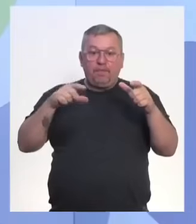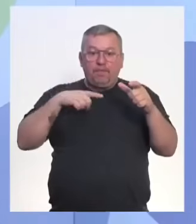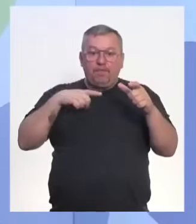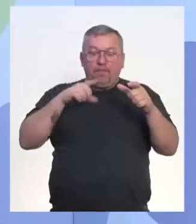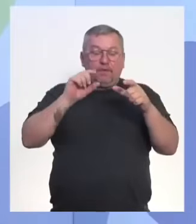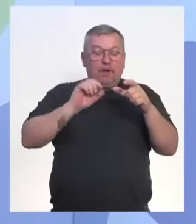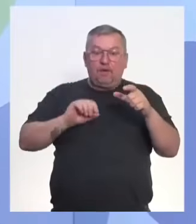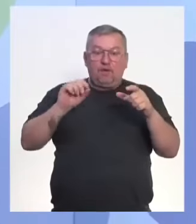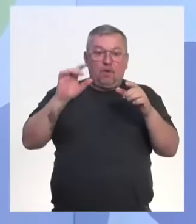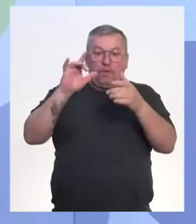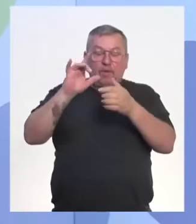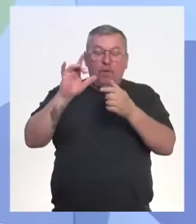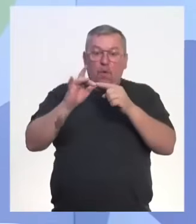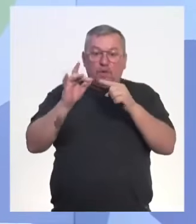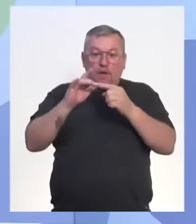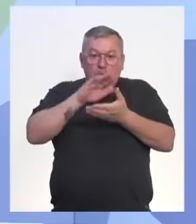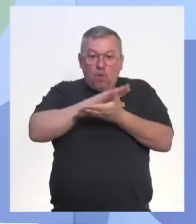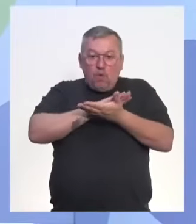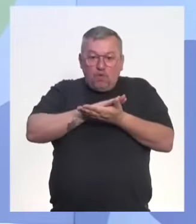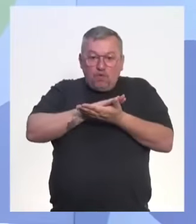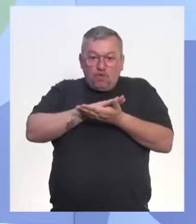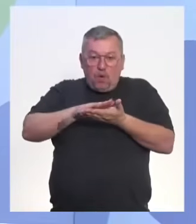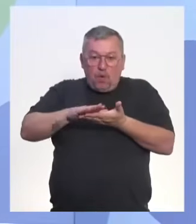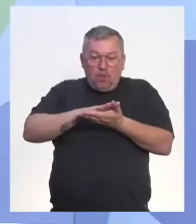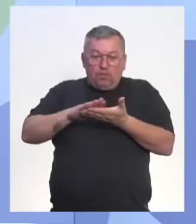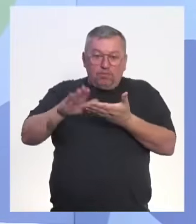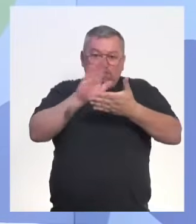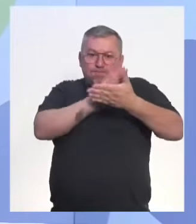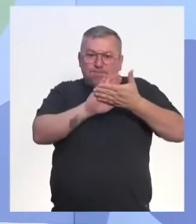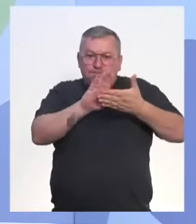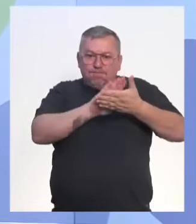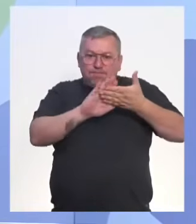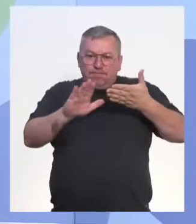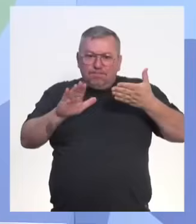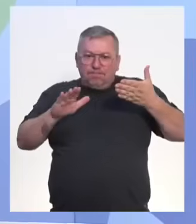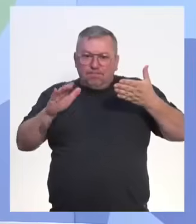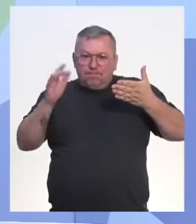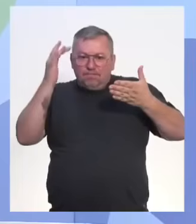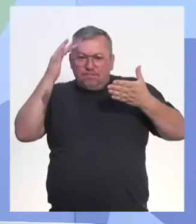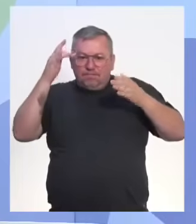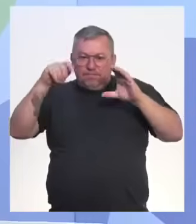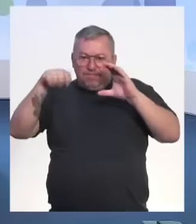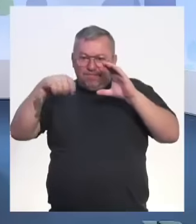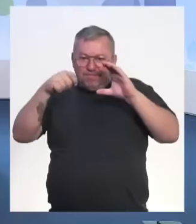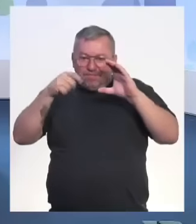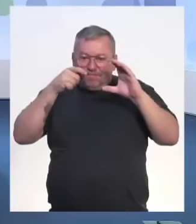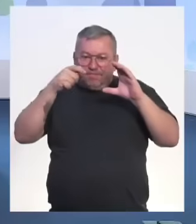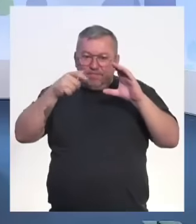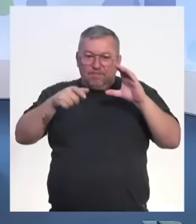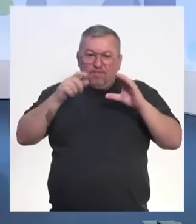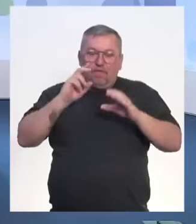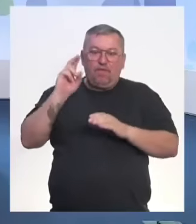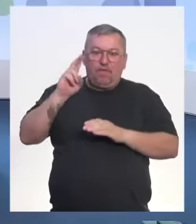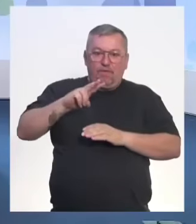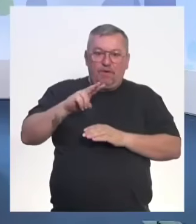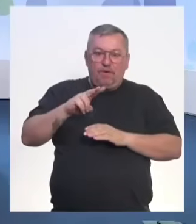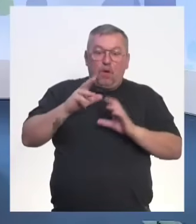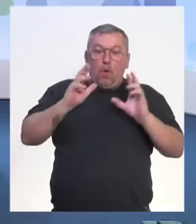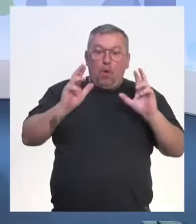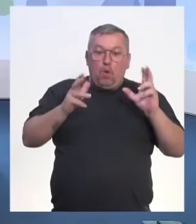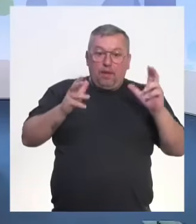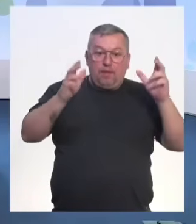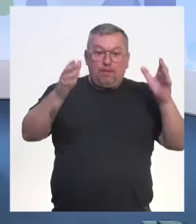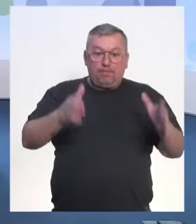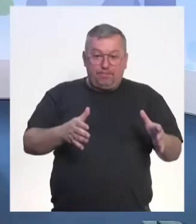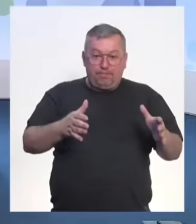está só em contato com o chão. Por exemplo, eu não sei se eu vou deixar os meninos, os câmeras agora em maus lençóis, mas o dado do jeito que